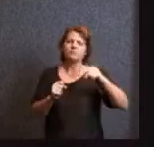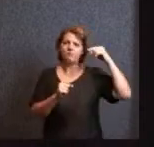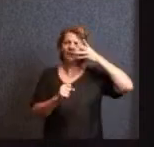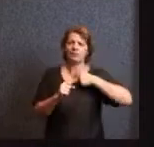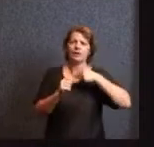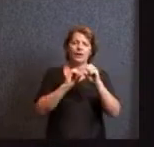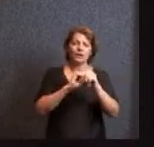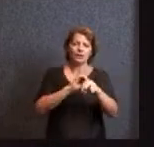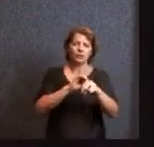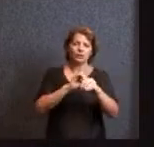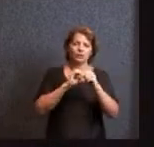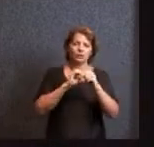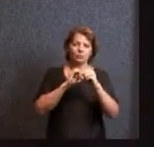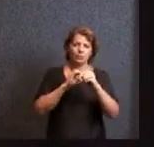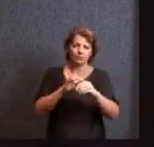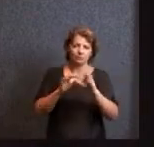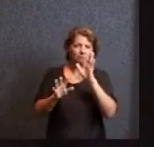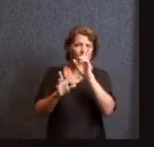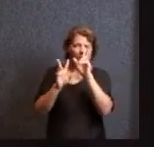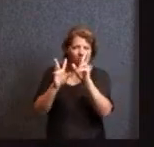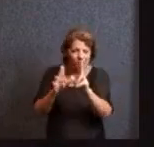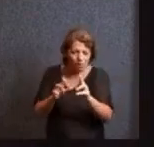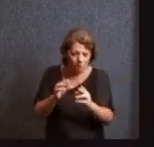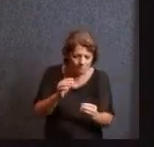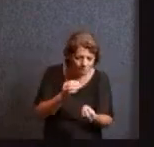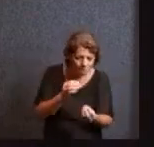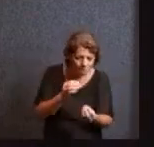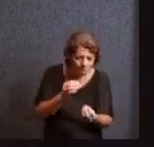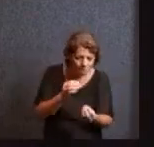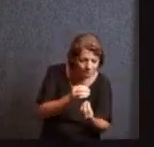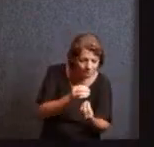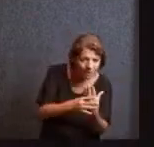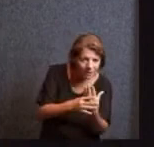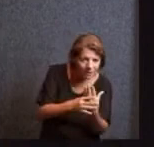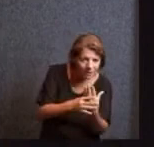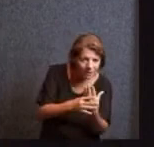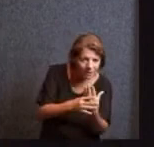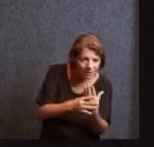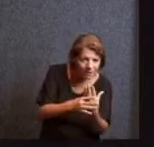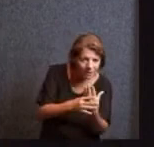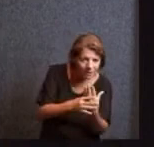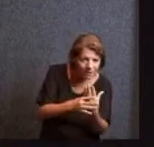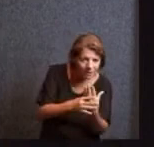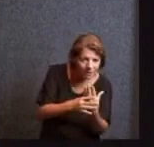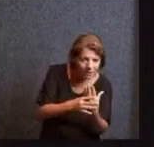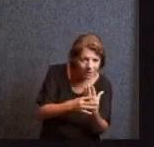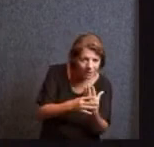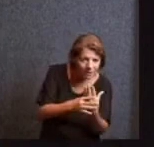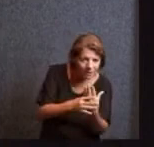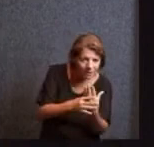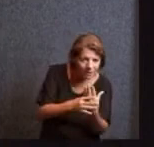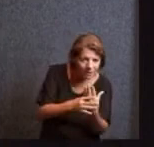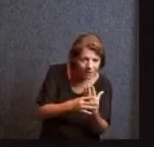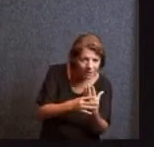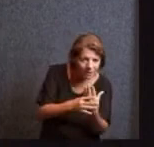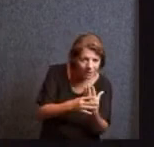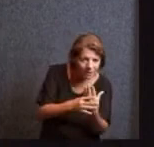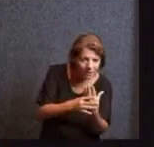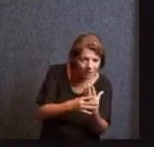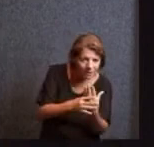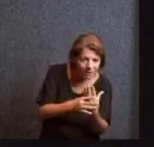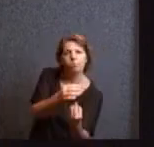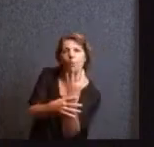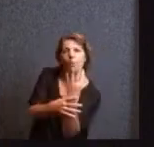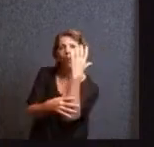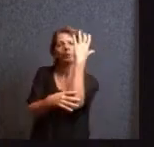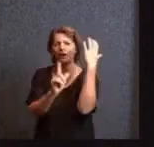como planta a hortifruta que tem colheita muito rápida. Eu planto